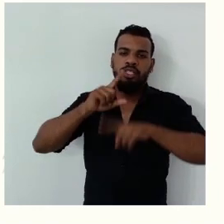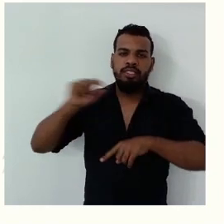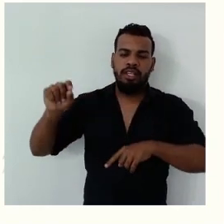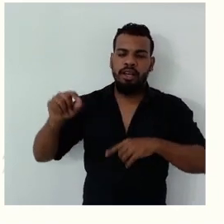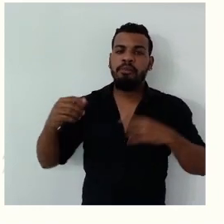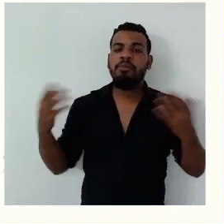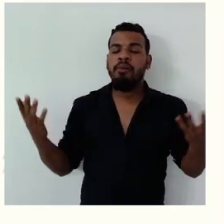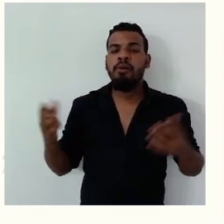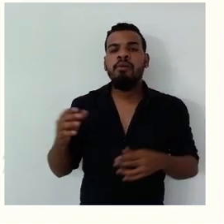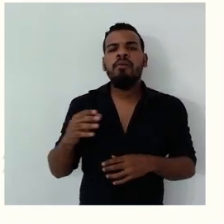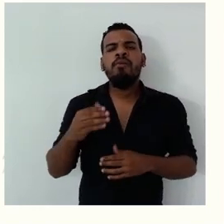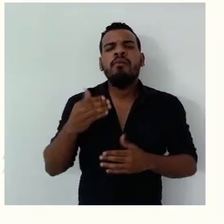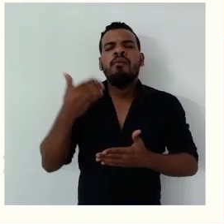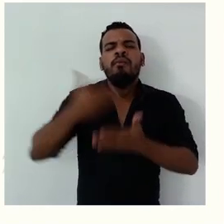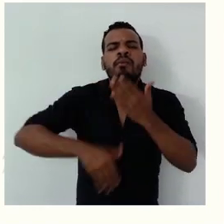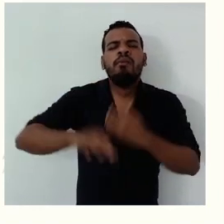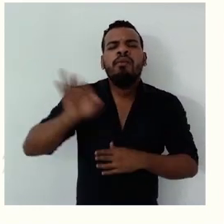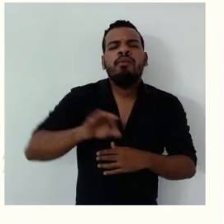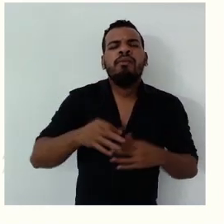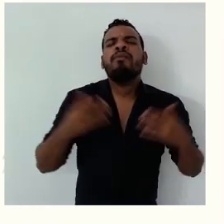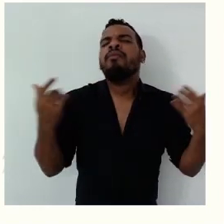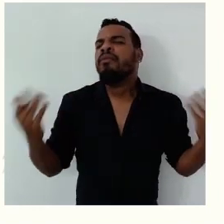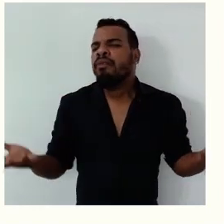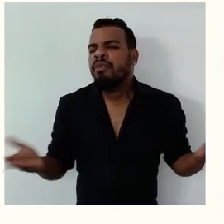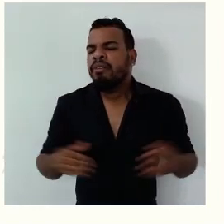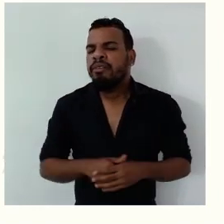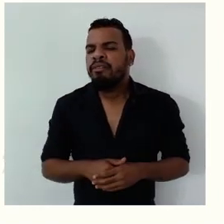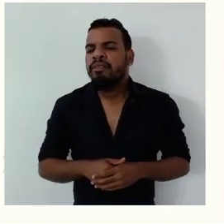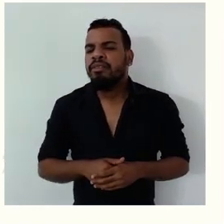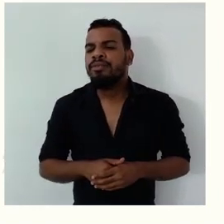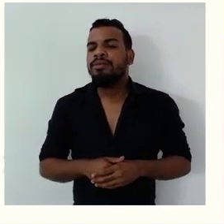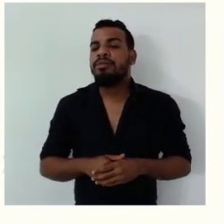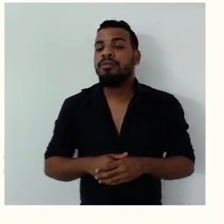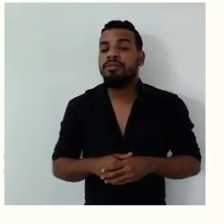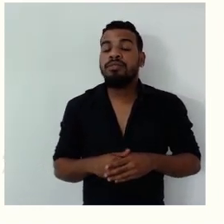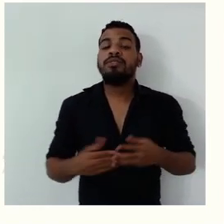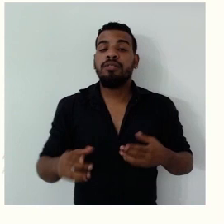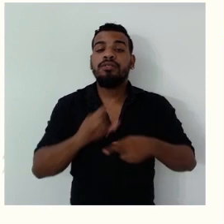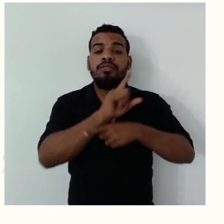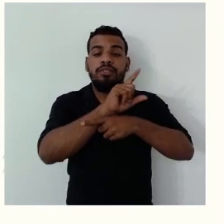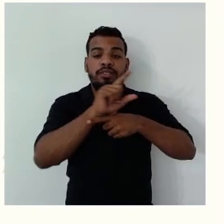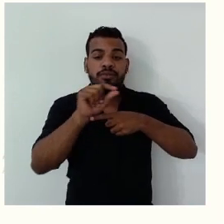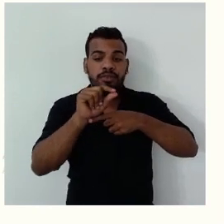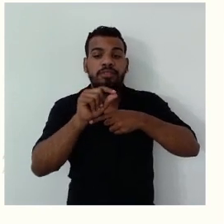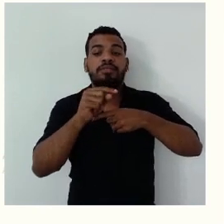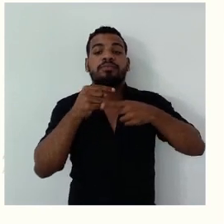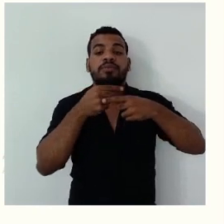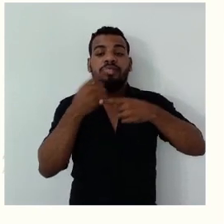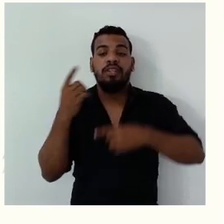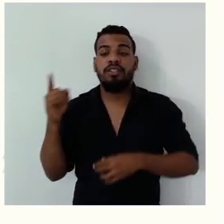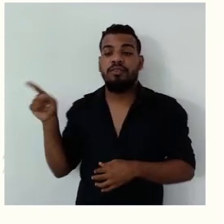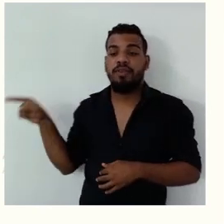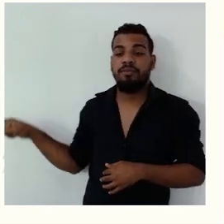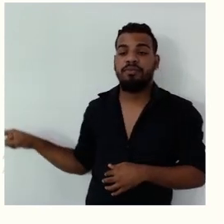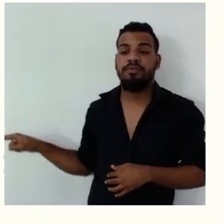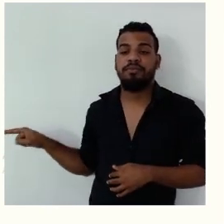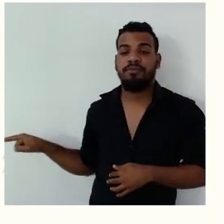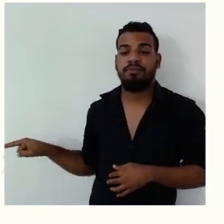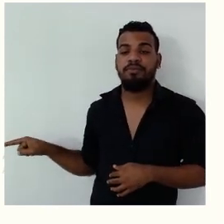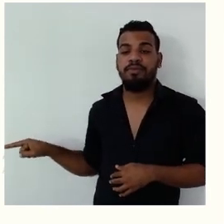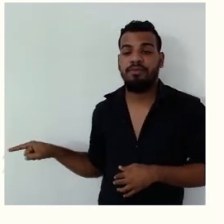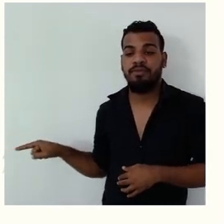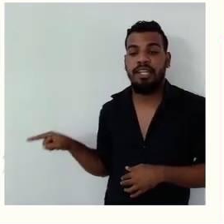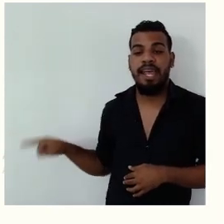qual foi a taxa de desconto? É só fazer 100% menos 72%. Você vai ver que teve uma taxa